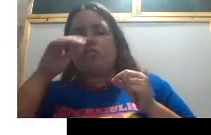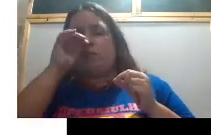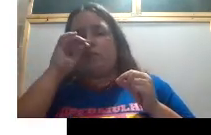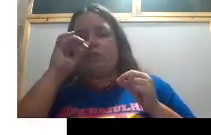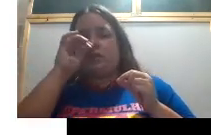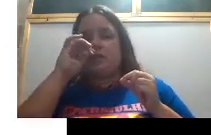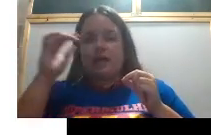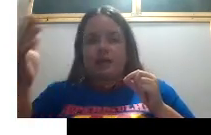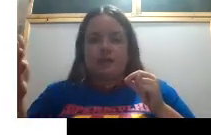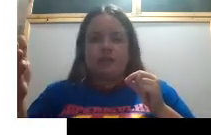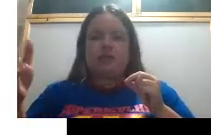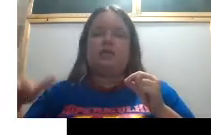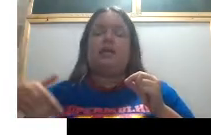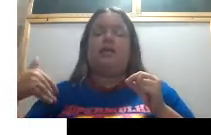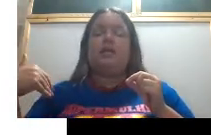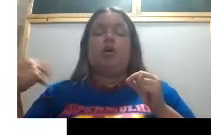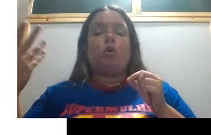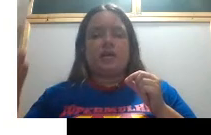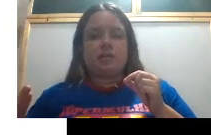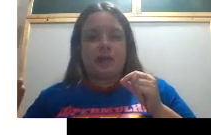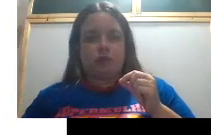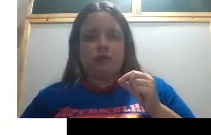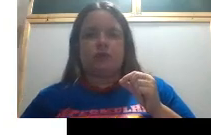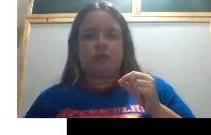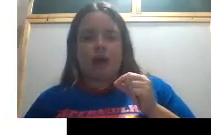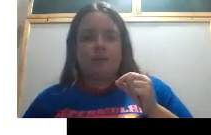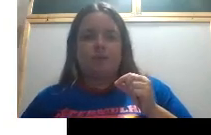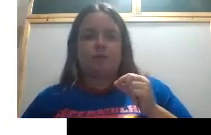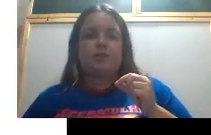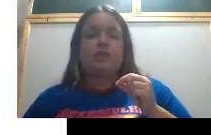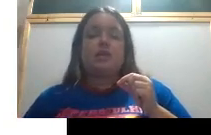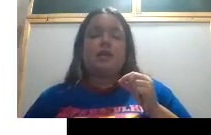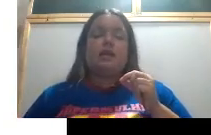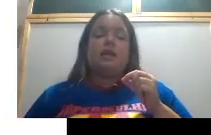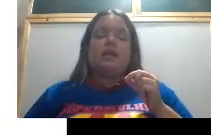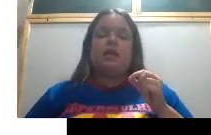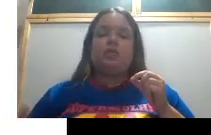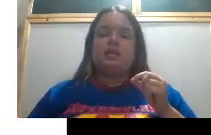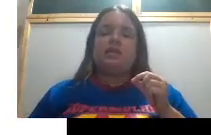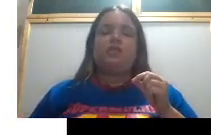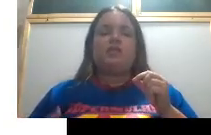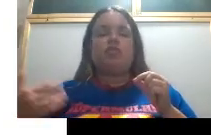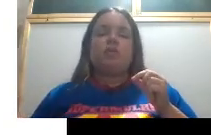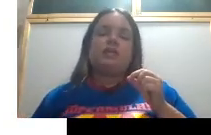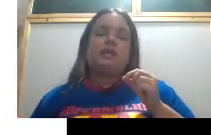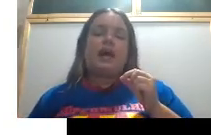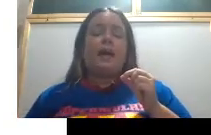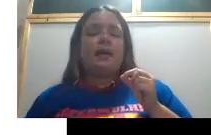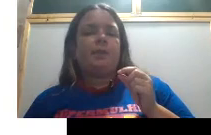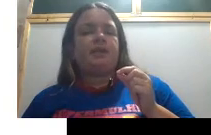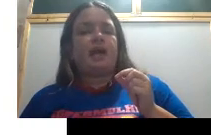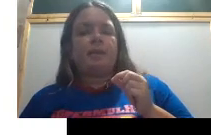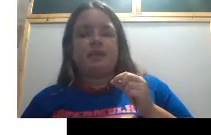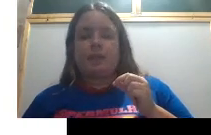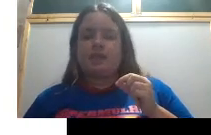como a gente pode utilizar ela né com respeito tá e no terceiro vocês vão